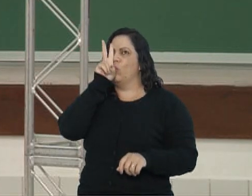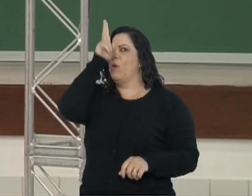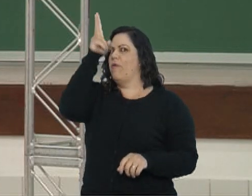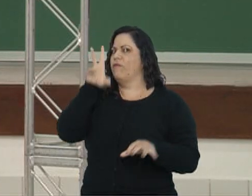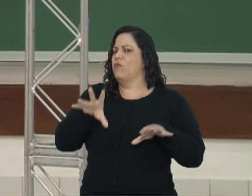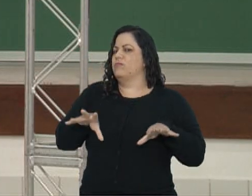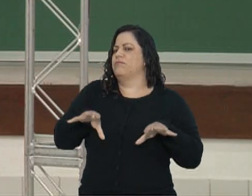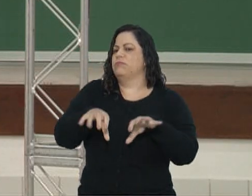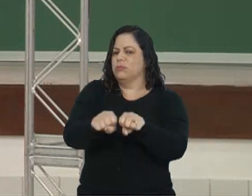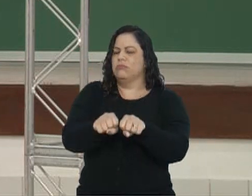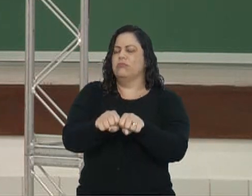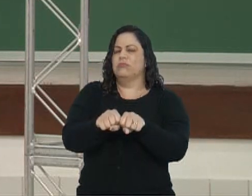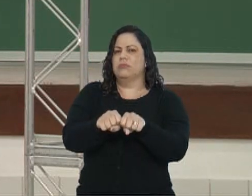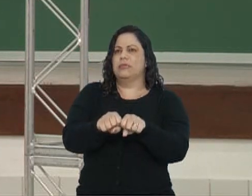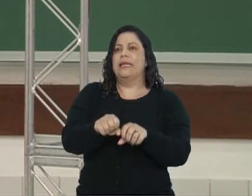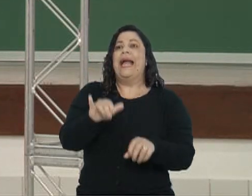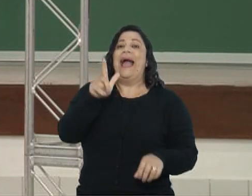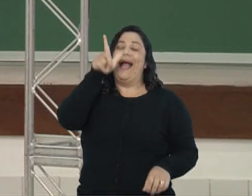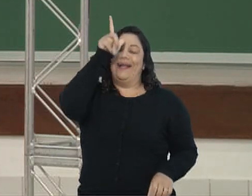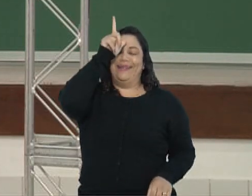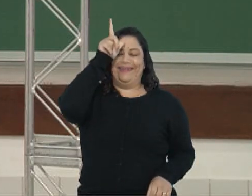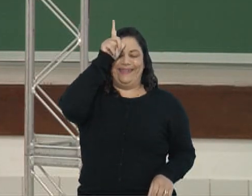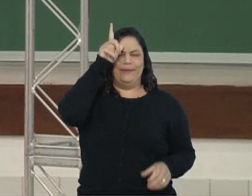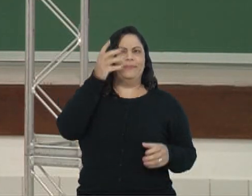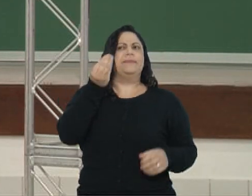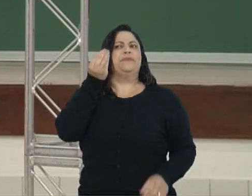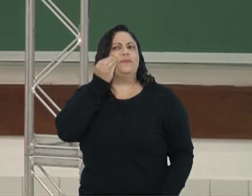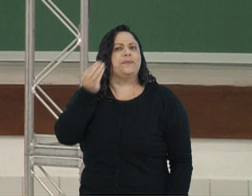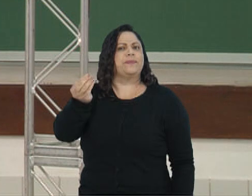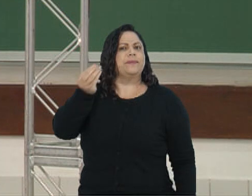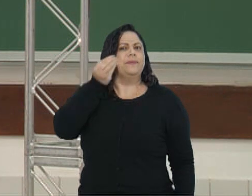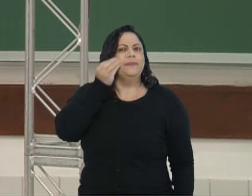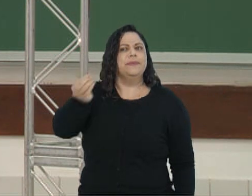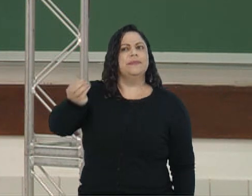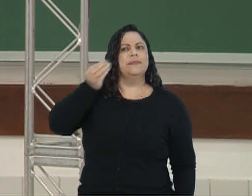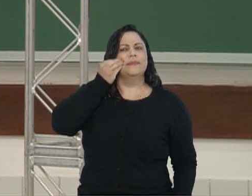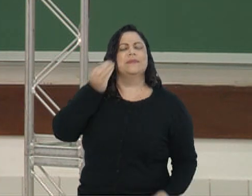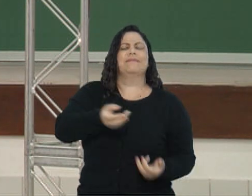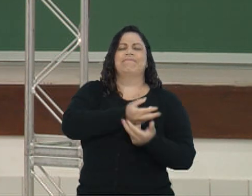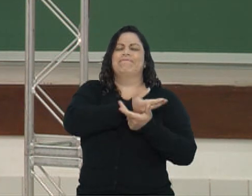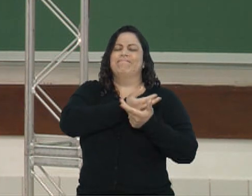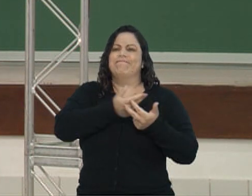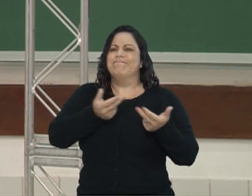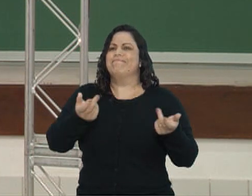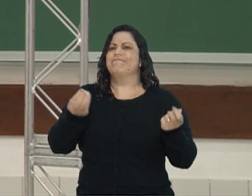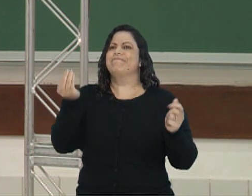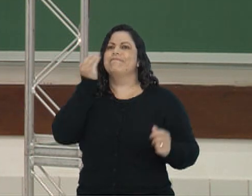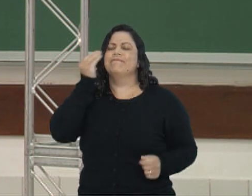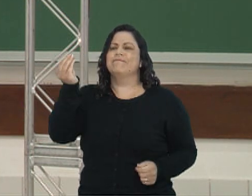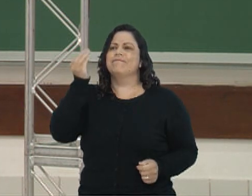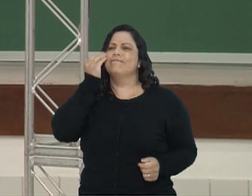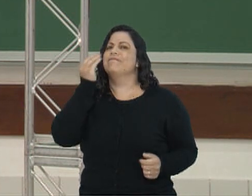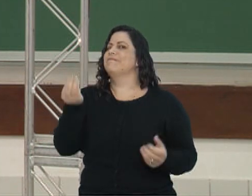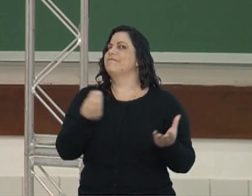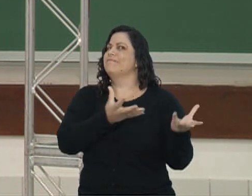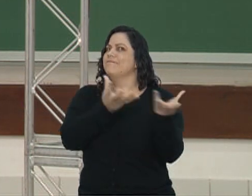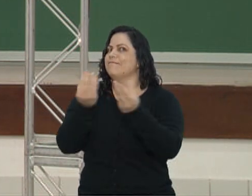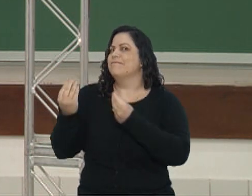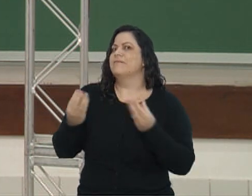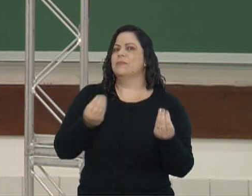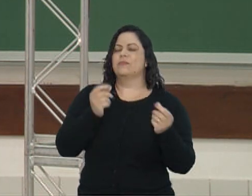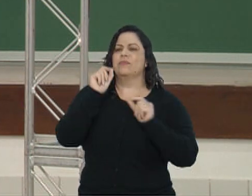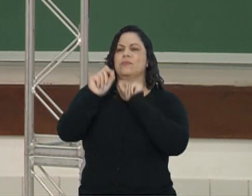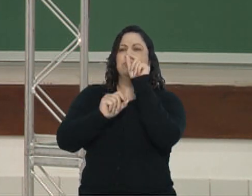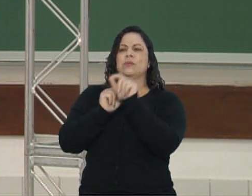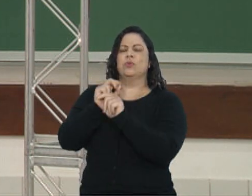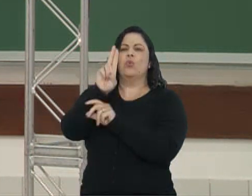São estados, a Alemanha tentou se emancipar muito, por exemplo, a Alemanha nazista tentou se emancipar muito, por exemplo, através do uso da